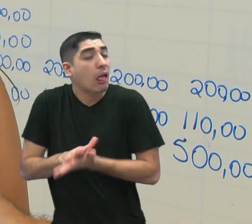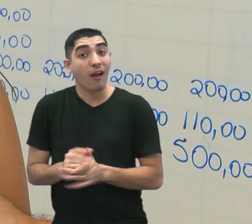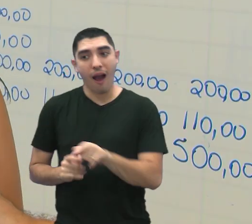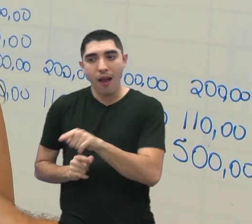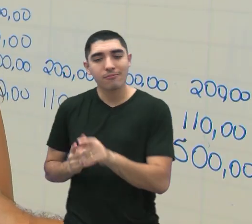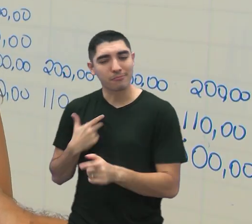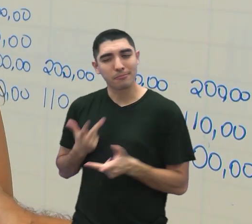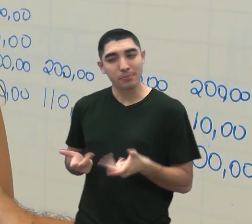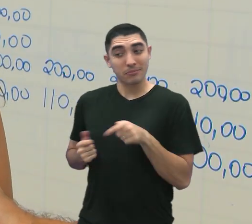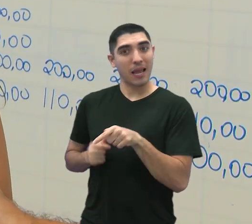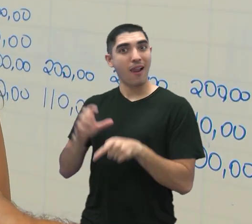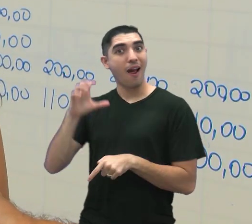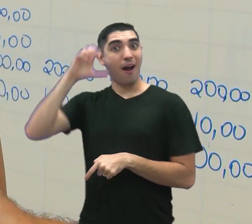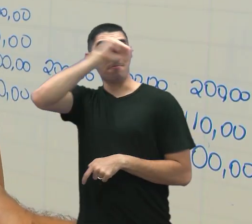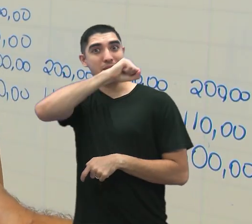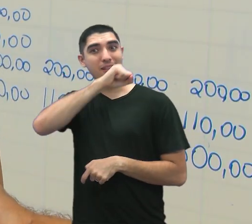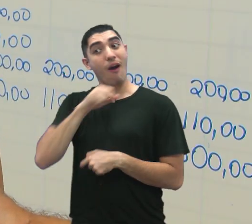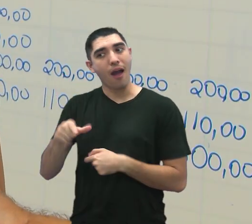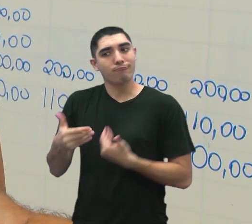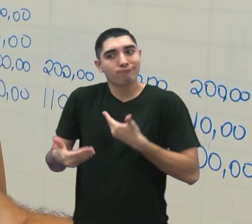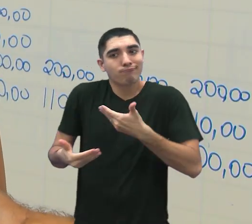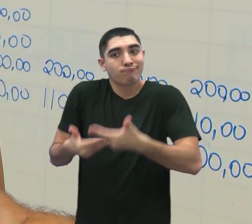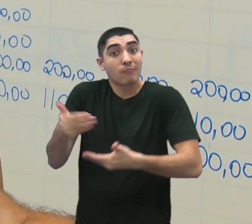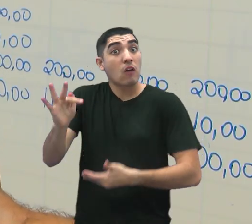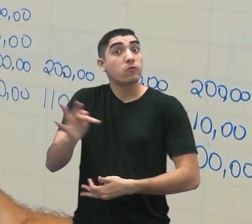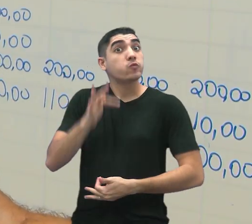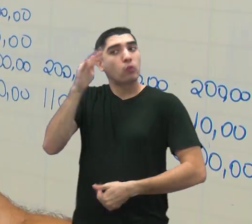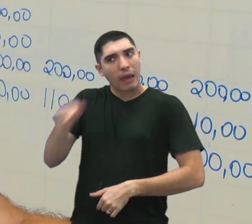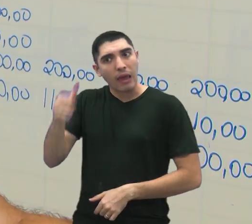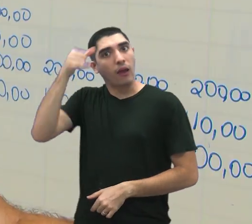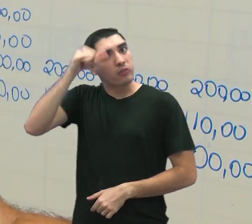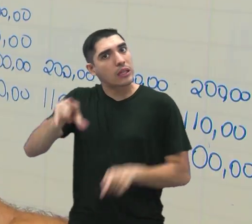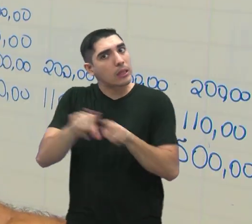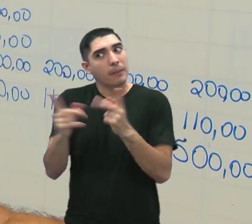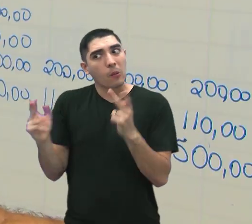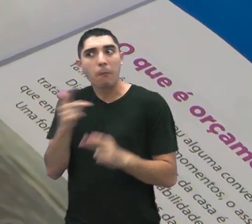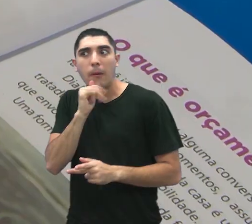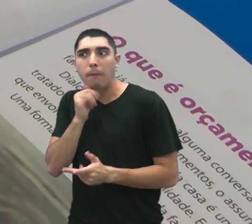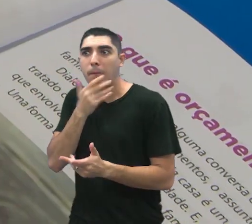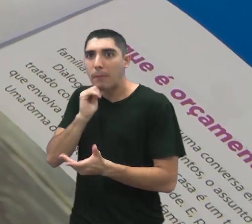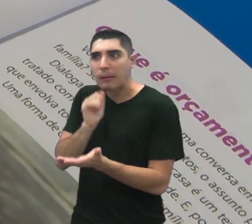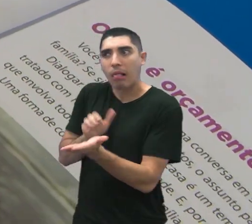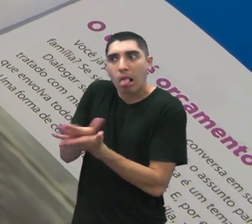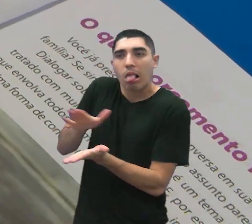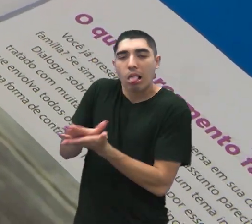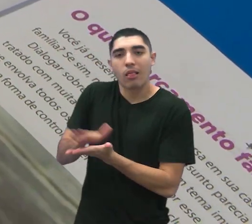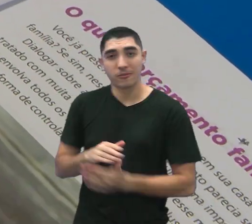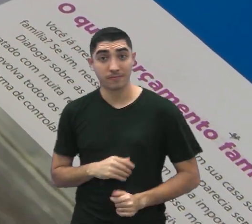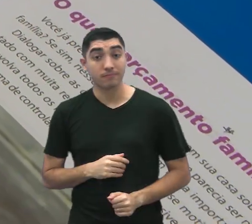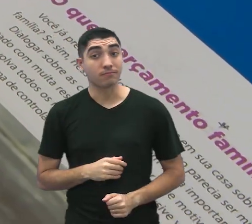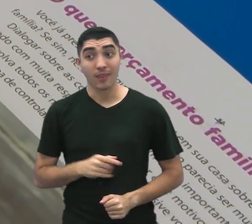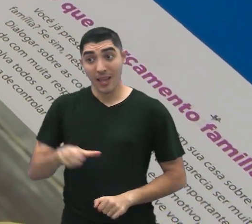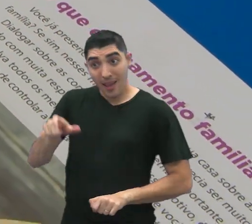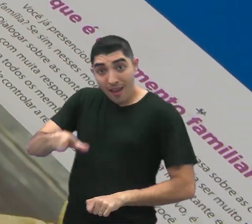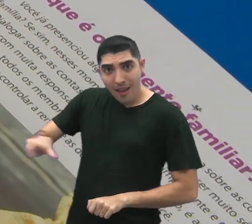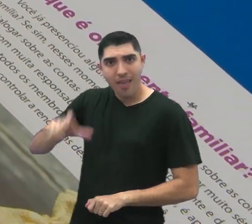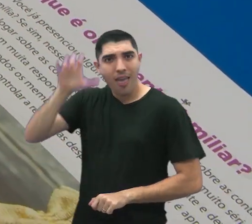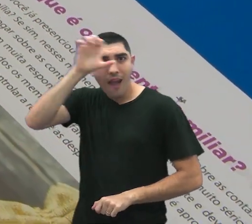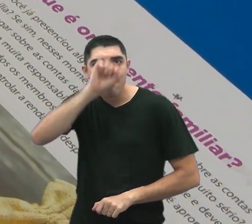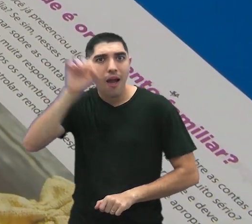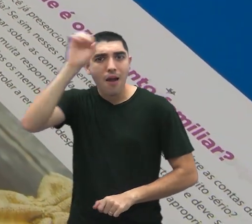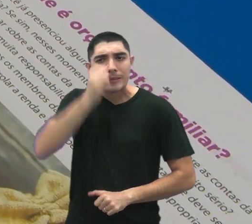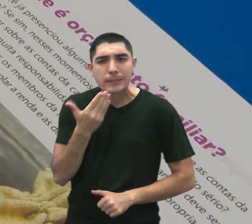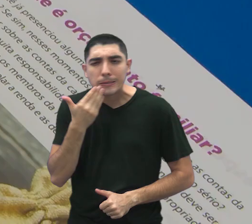Então, tendo essa noção, eles já vão se educando para no futuro não passar pelo mesmo problema, né? E com tantas lições aprendidas na escola,